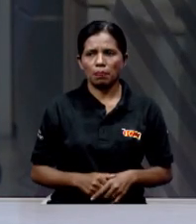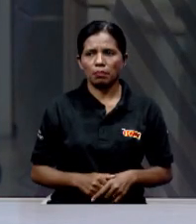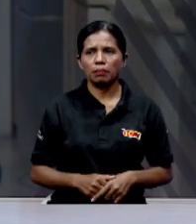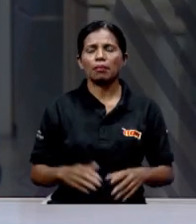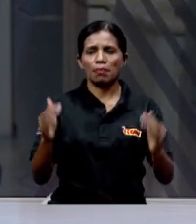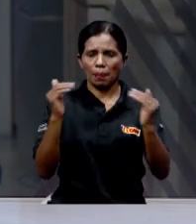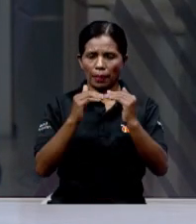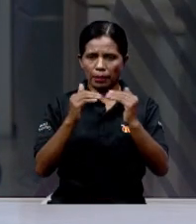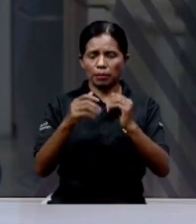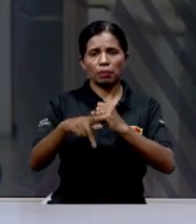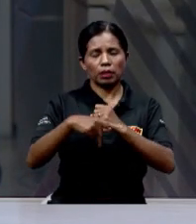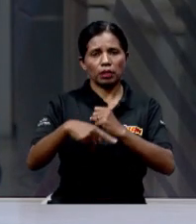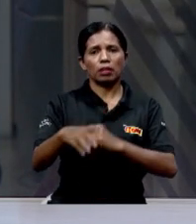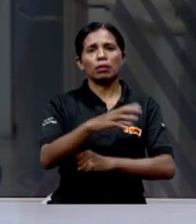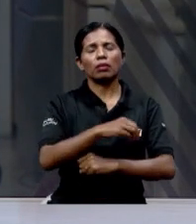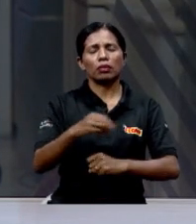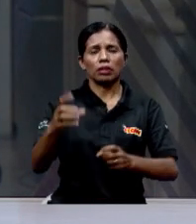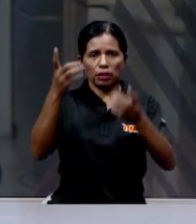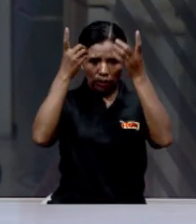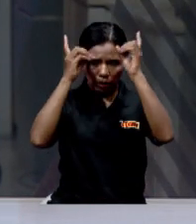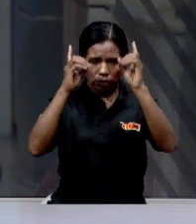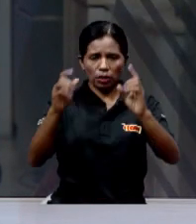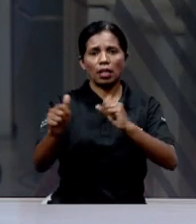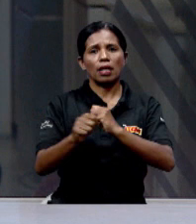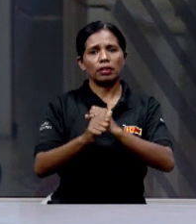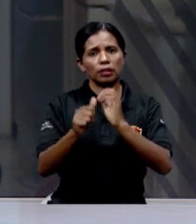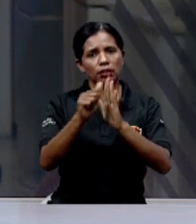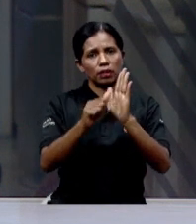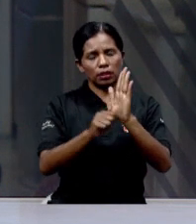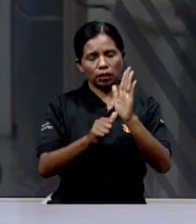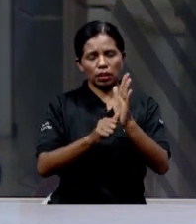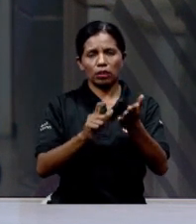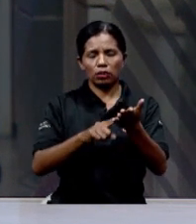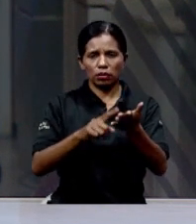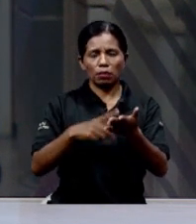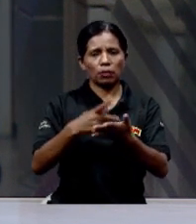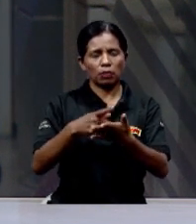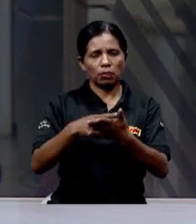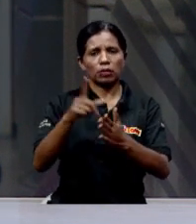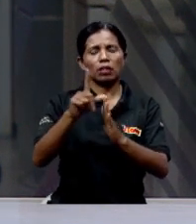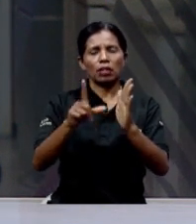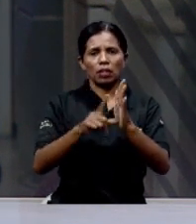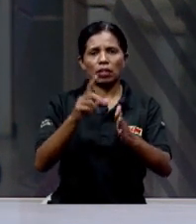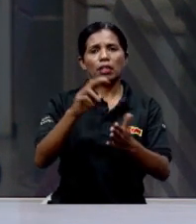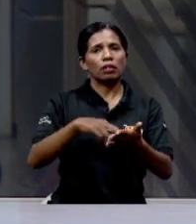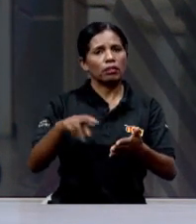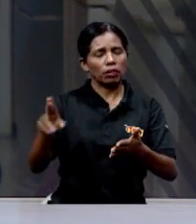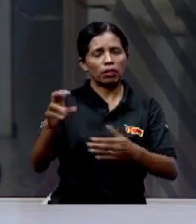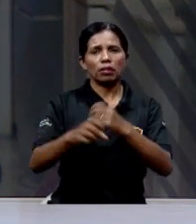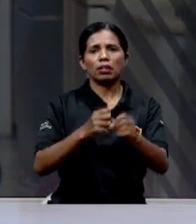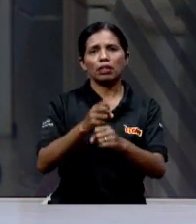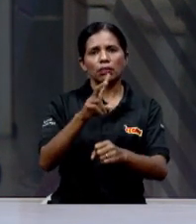Reunião líder bancária decidiu na agenda da discussão proposta de orçamento retificativo de Narinhun Rua Ruresin